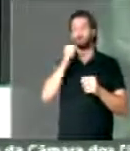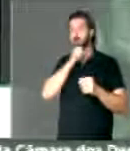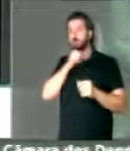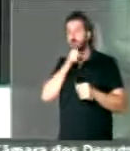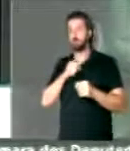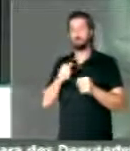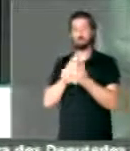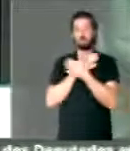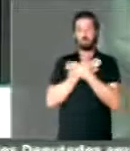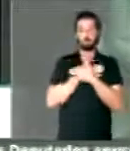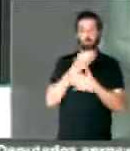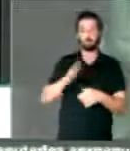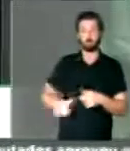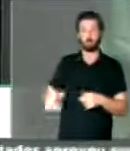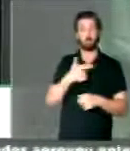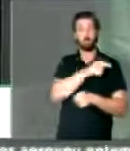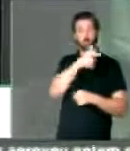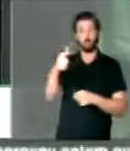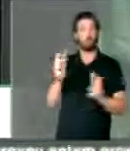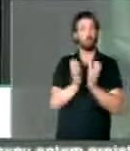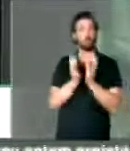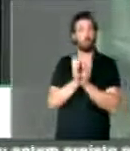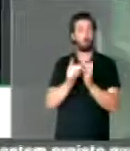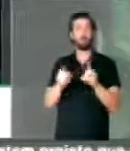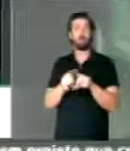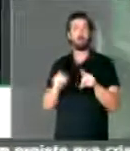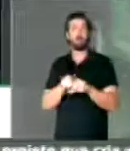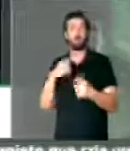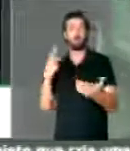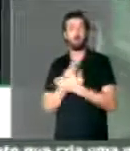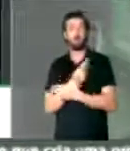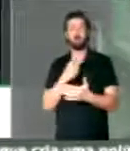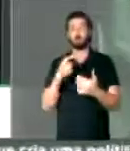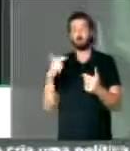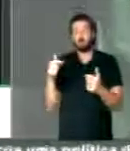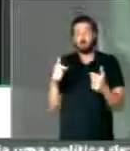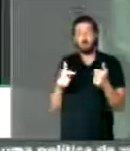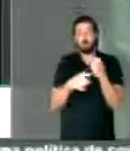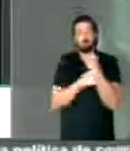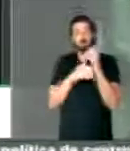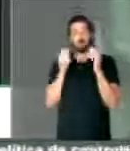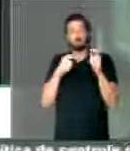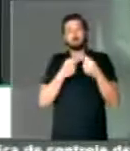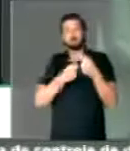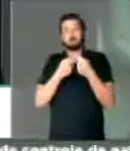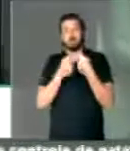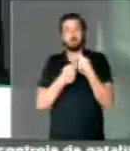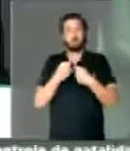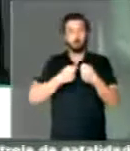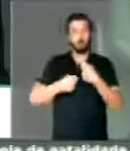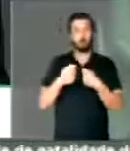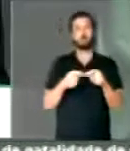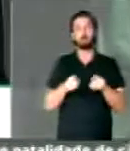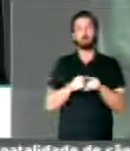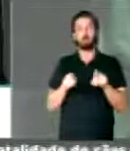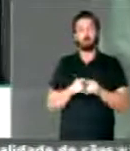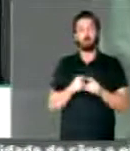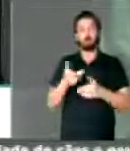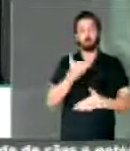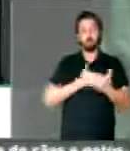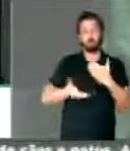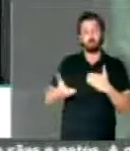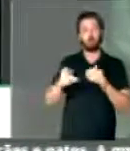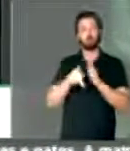das crianças e de outros grupos expostos à insegurança econômica, com transferências em montante adequado ao